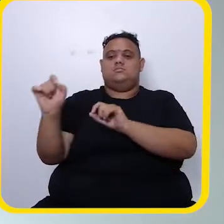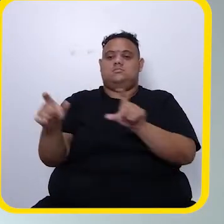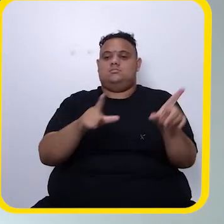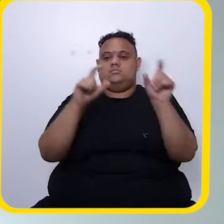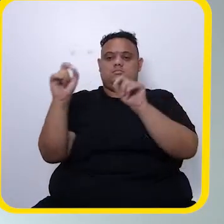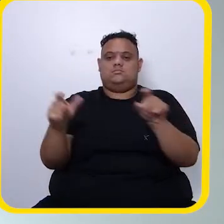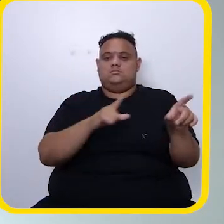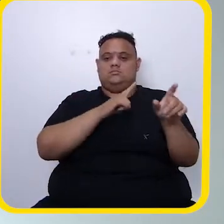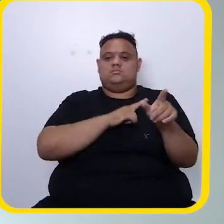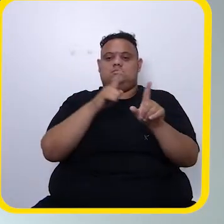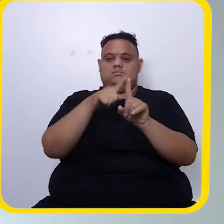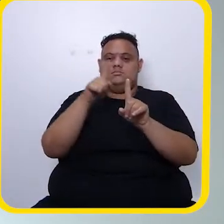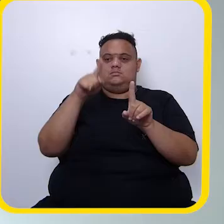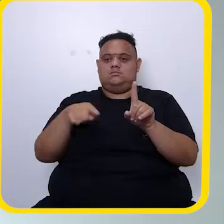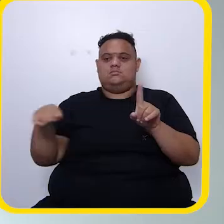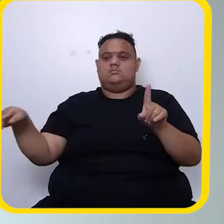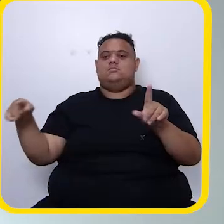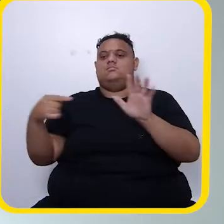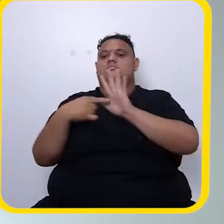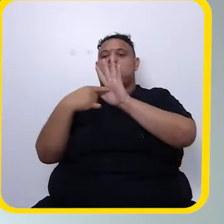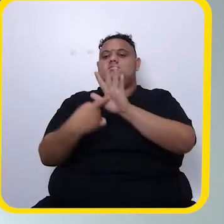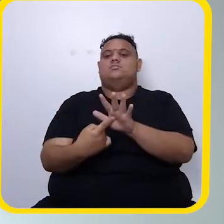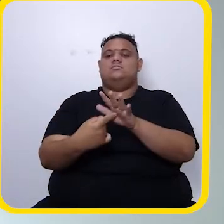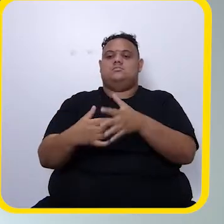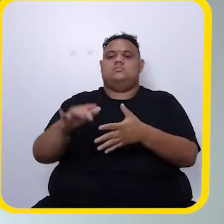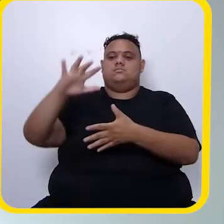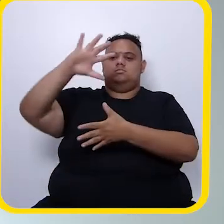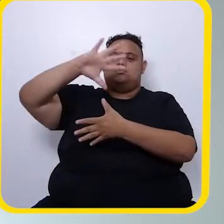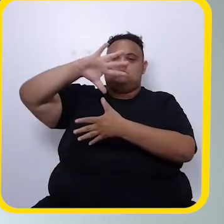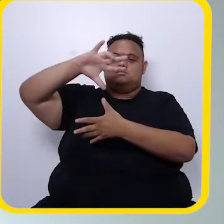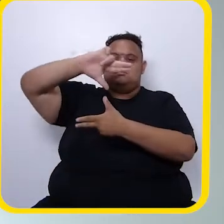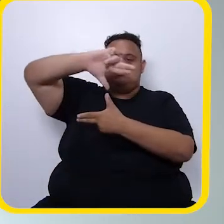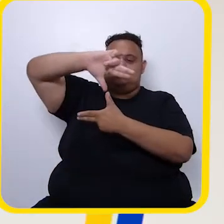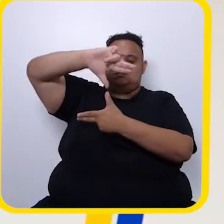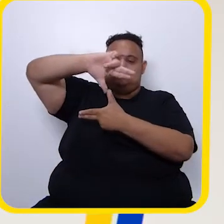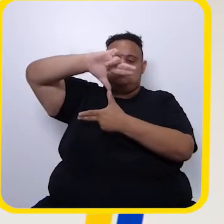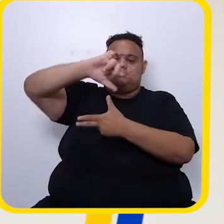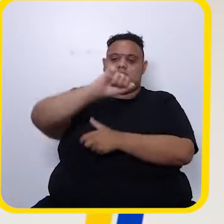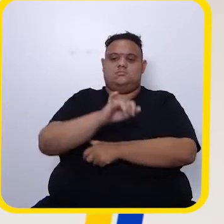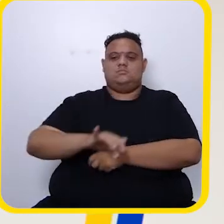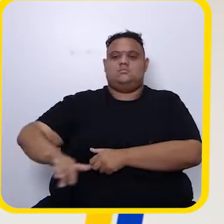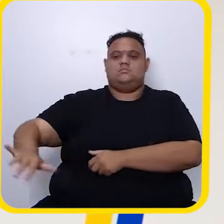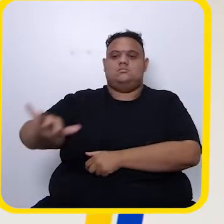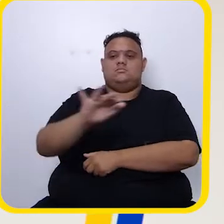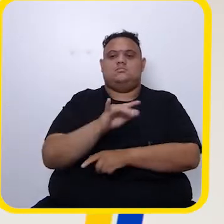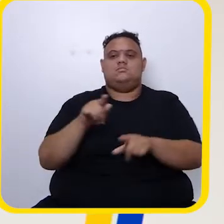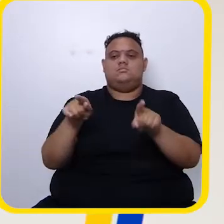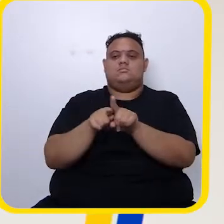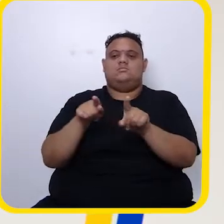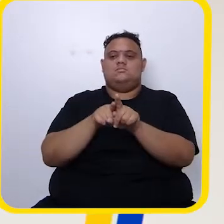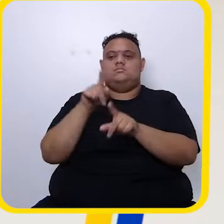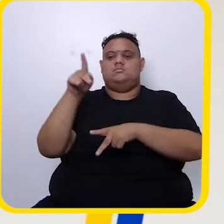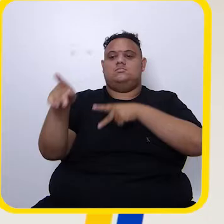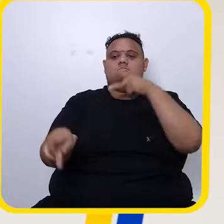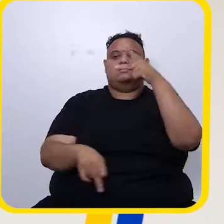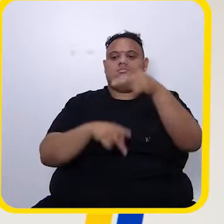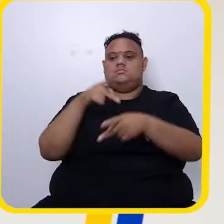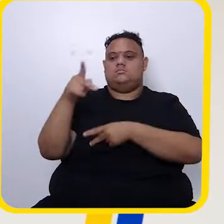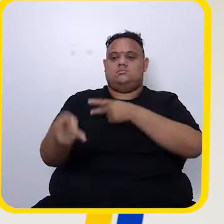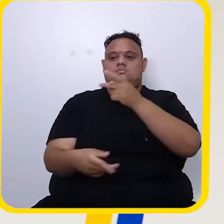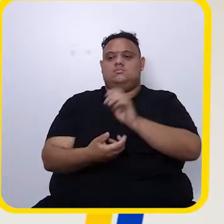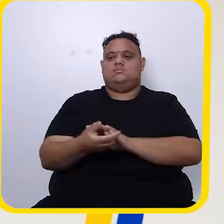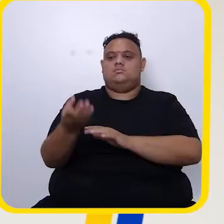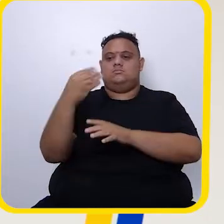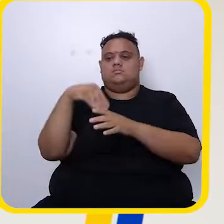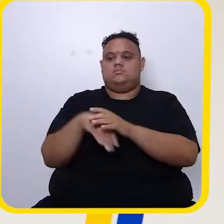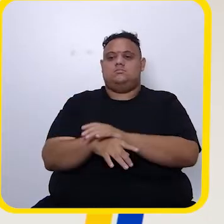no nosso próximo slide, nós temos aqui um gráfico, né, mostrando a América Central Continental, a área territorial e a população